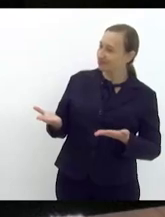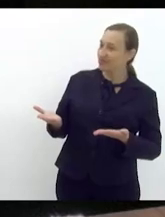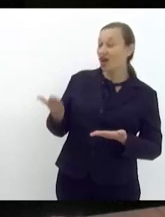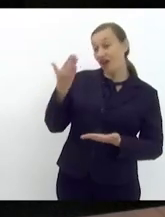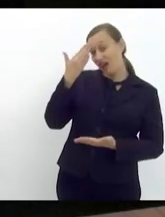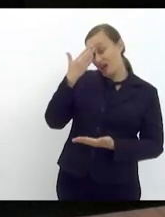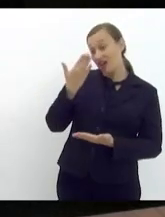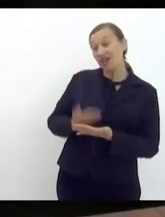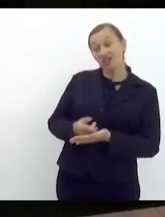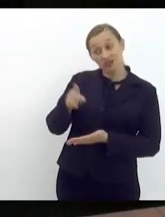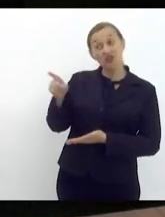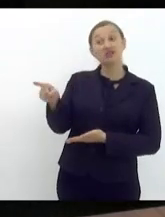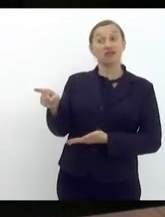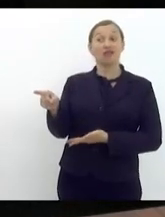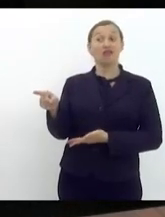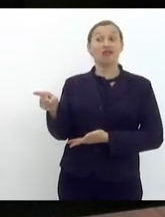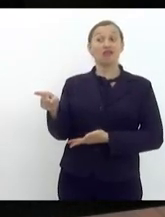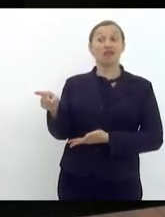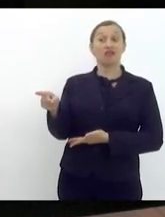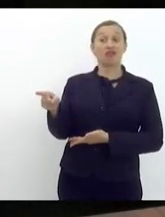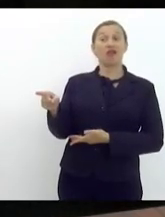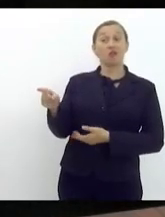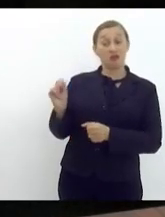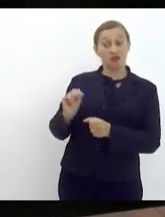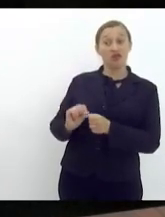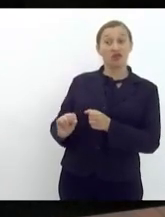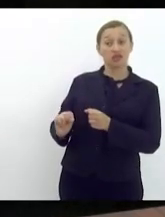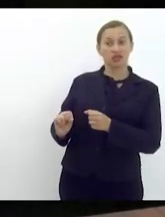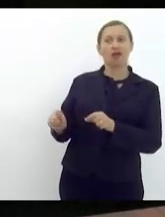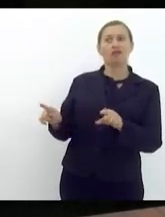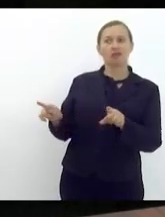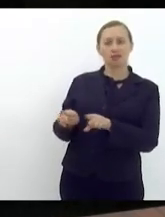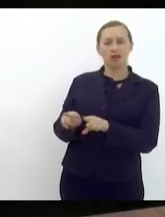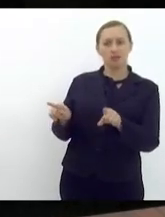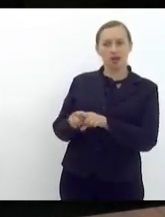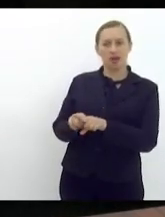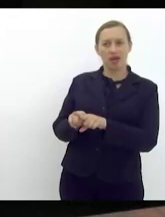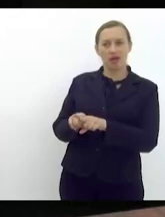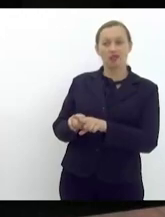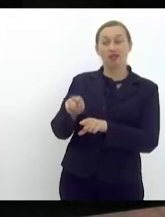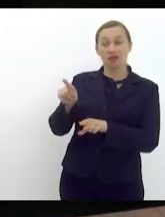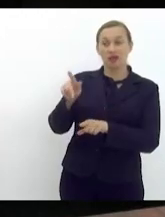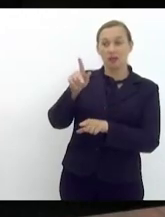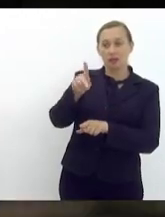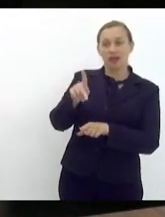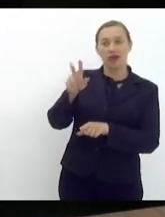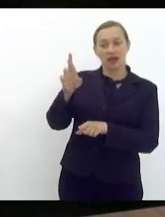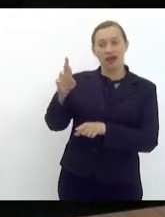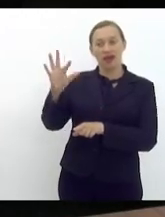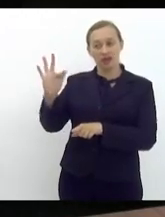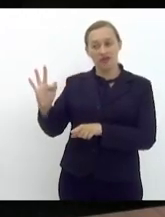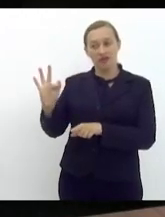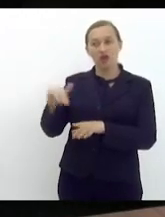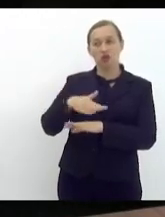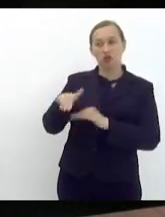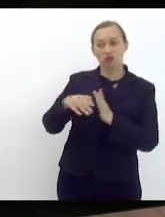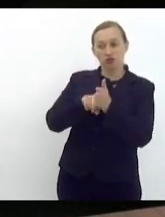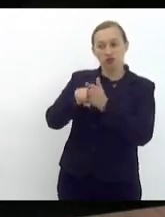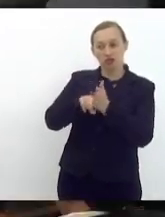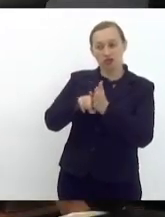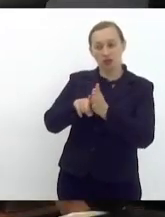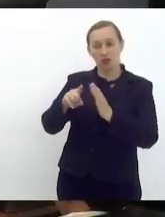confiando em você para fazer tão bem quanto você fez na PRF toda a fiscalização da Supervia. Meu voto é sim.